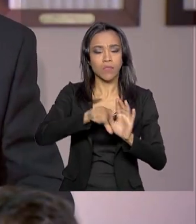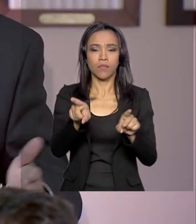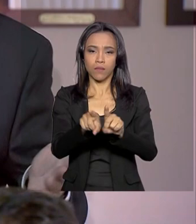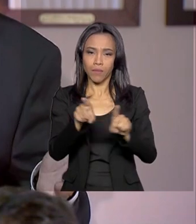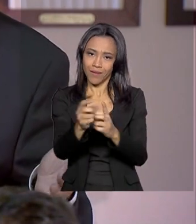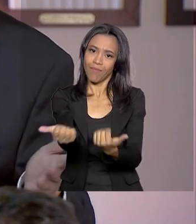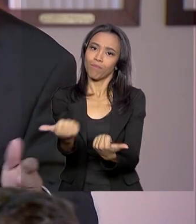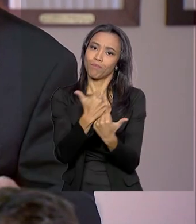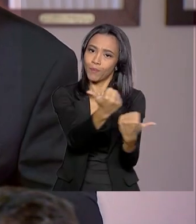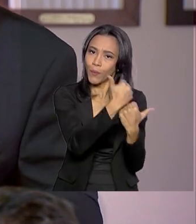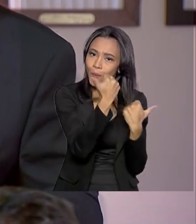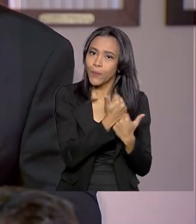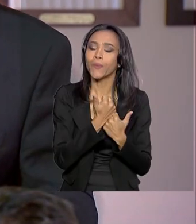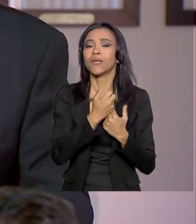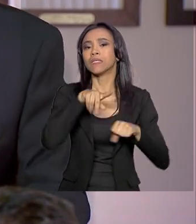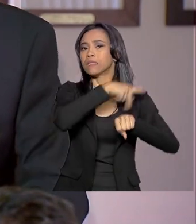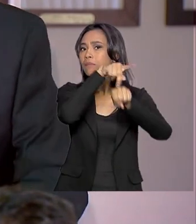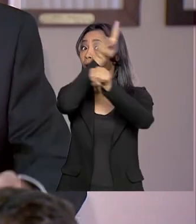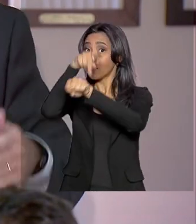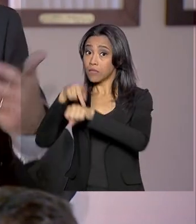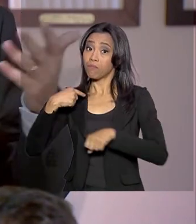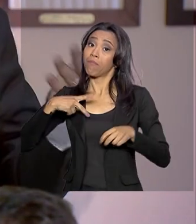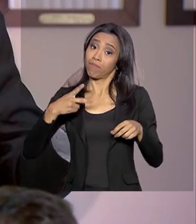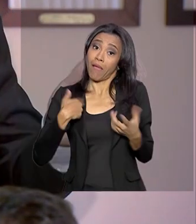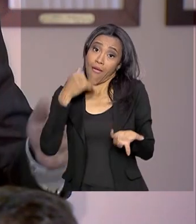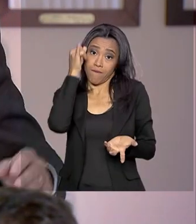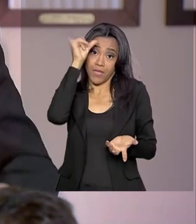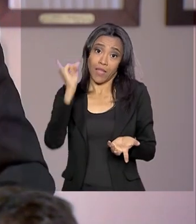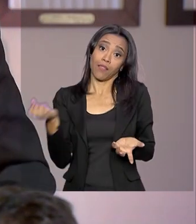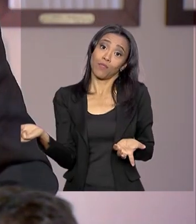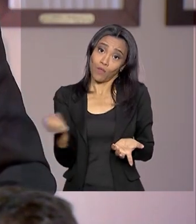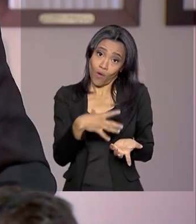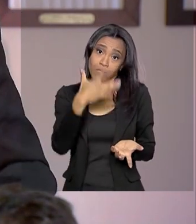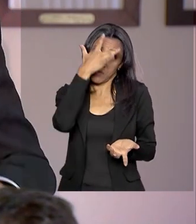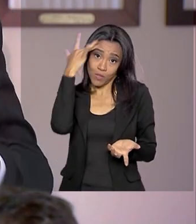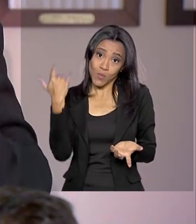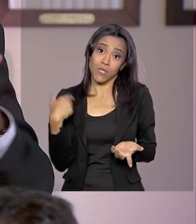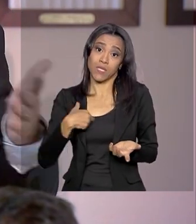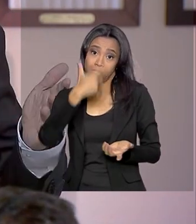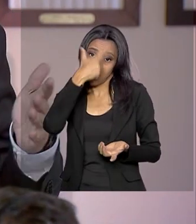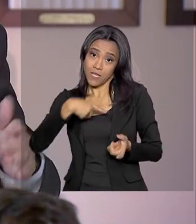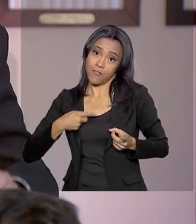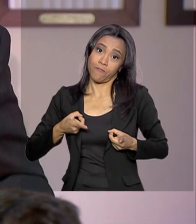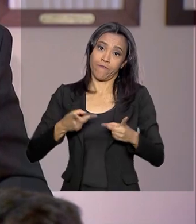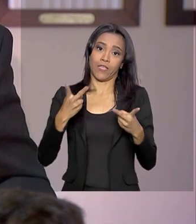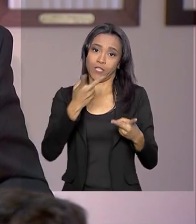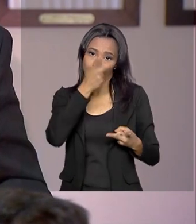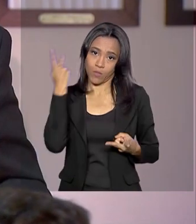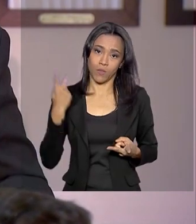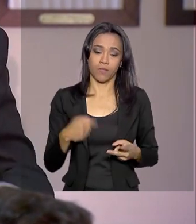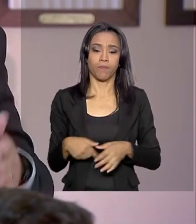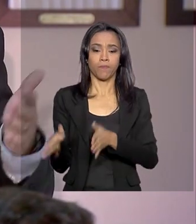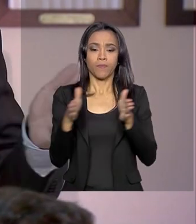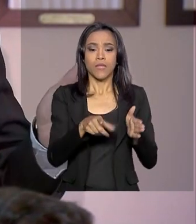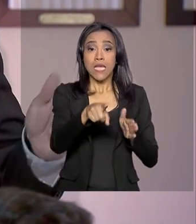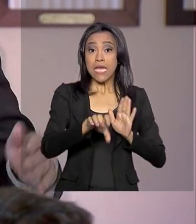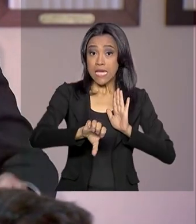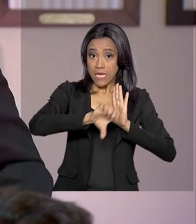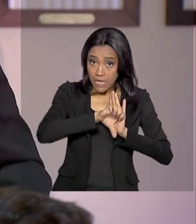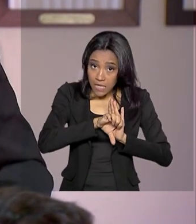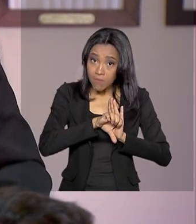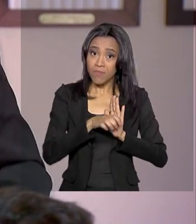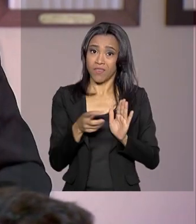cooperação entre os países para evitar novas vítimas. Esse crime de tráfico internacional de pessoas é um crime